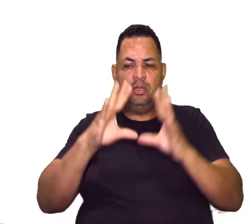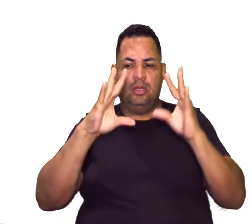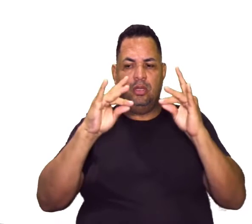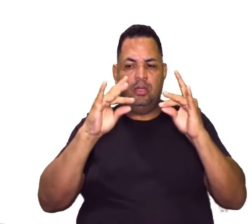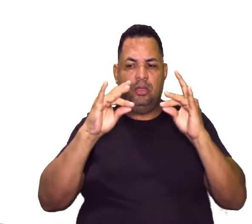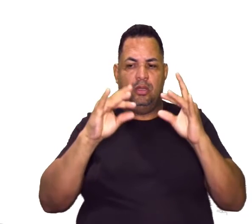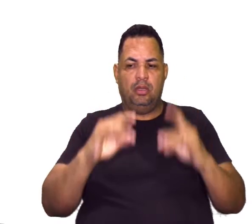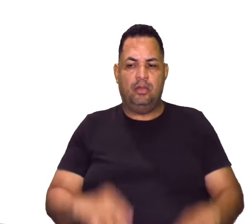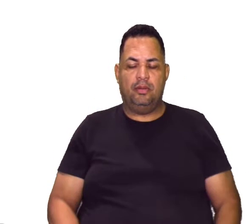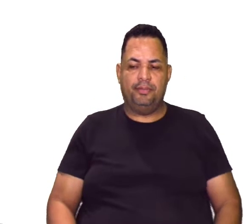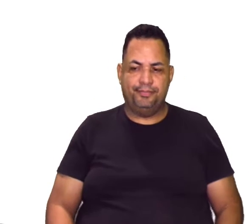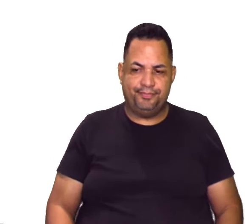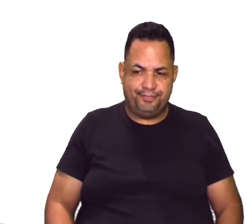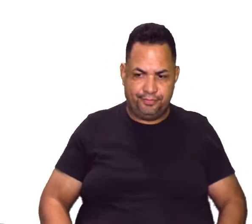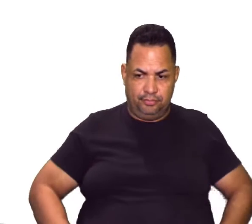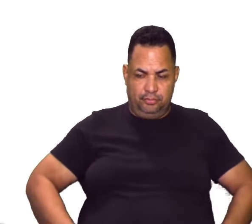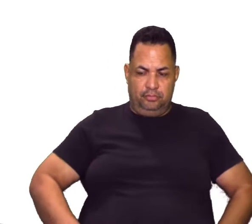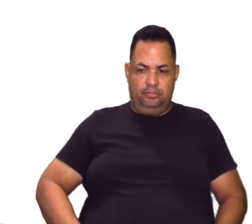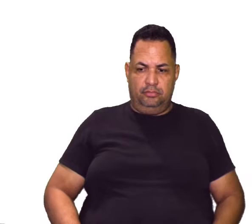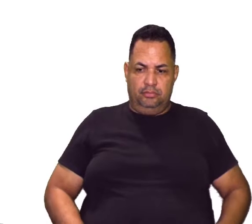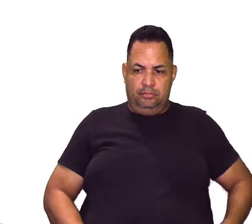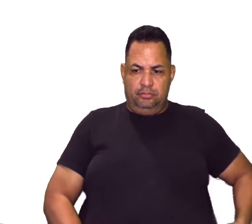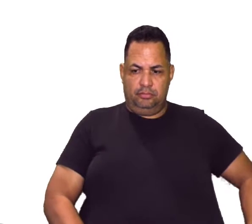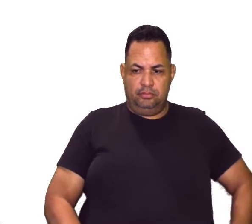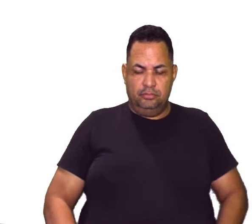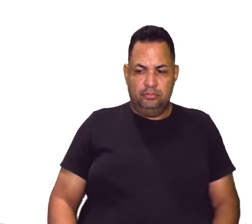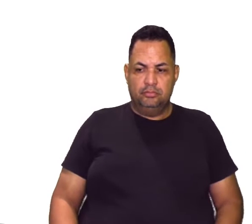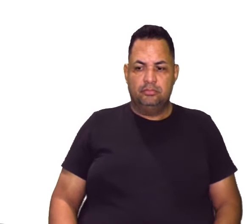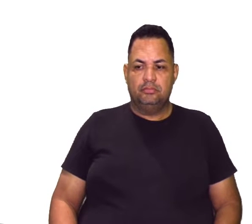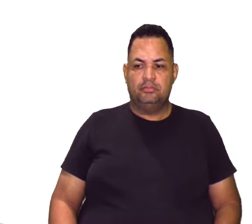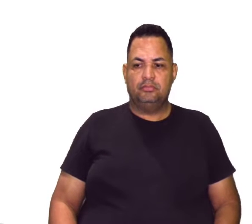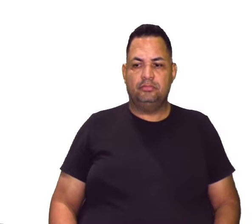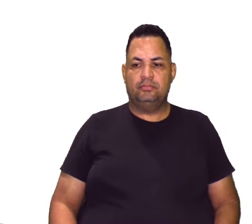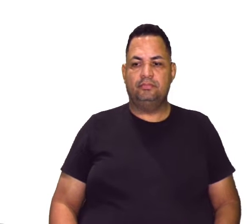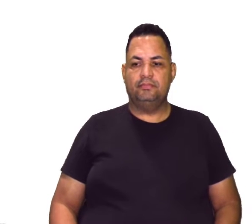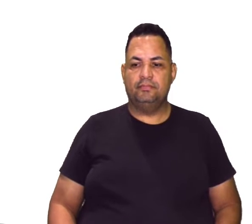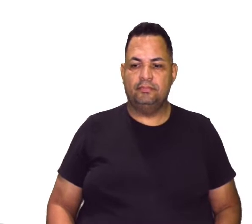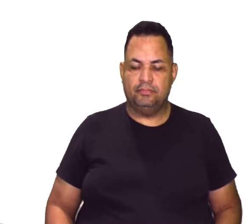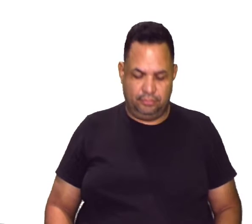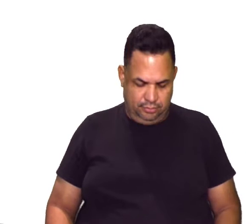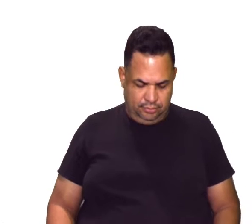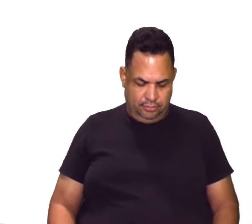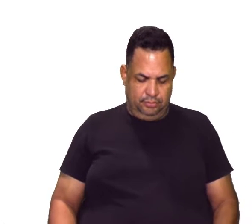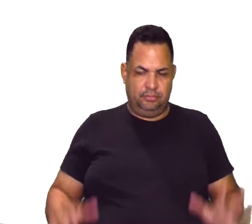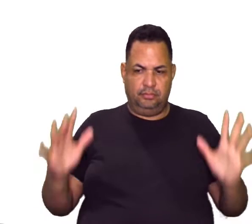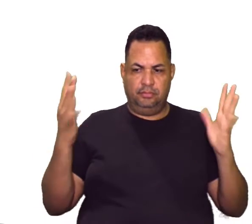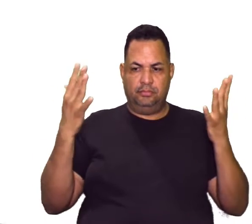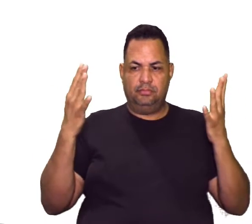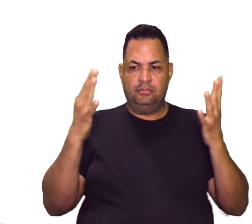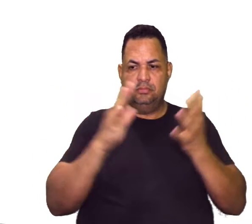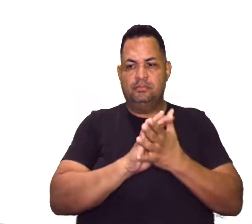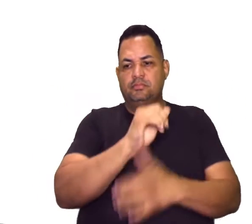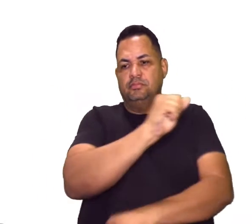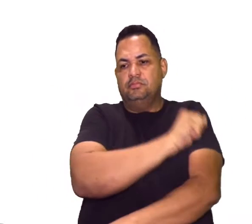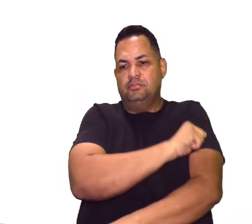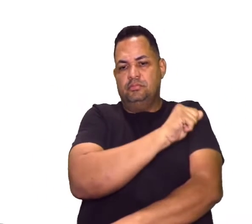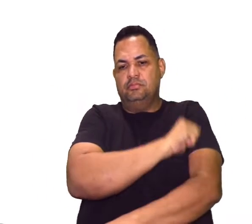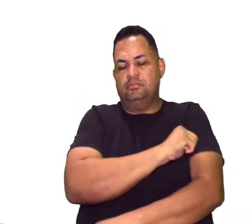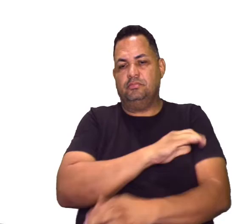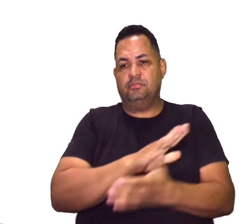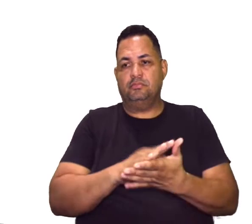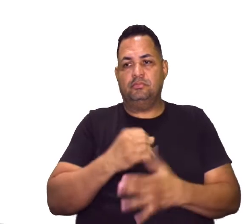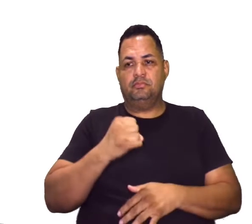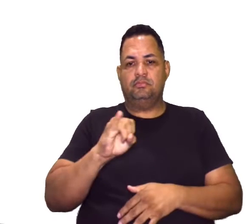Ou porque está no estado líquido? Vamos lá, então? Parabéns, meu aluno, se